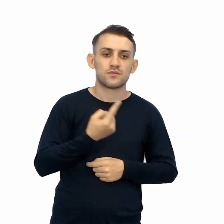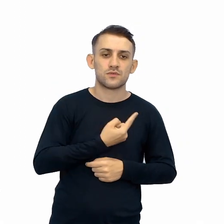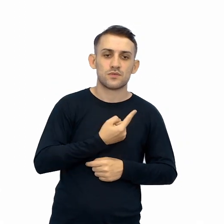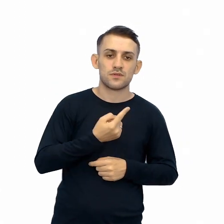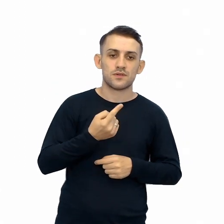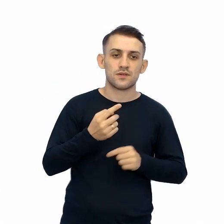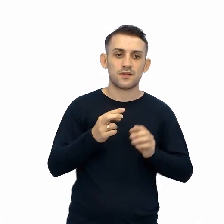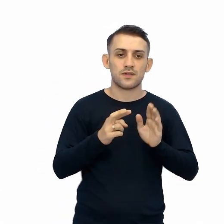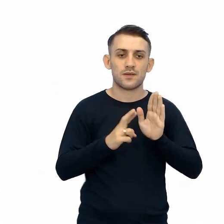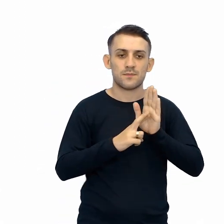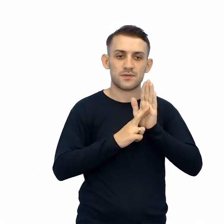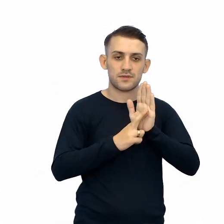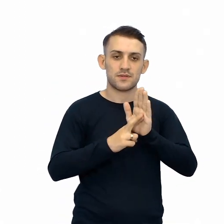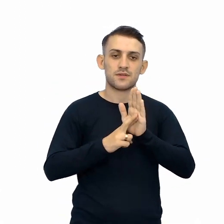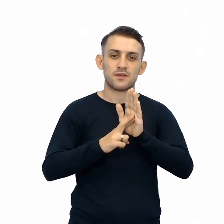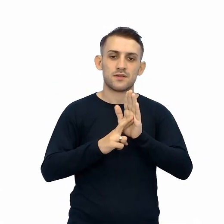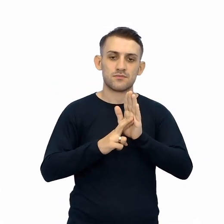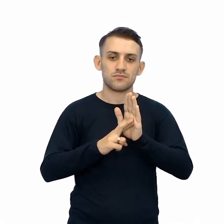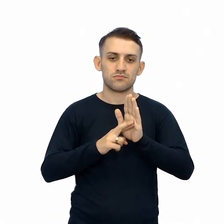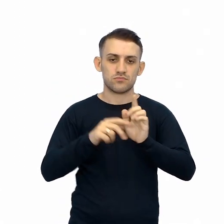representar o interlocutor.